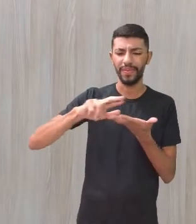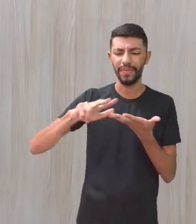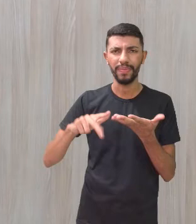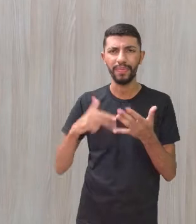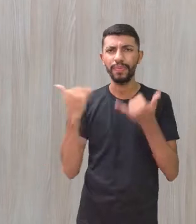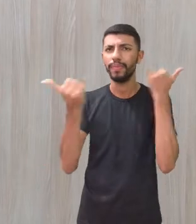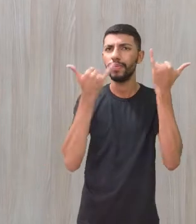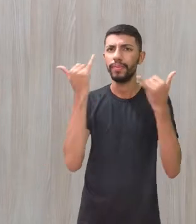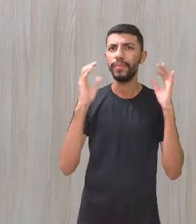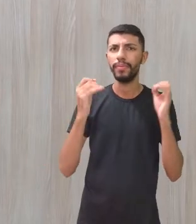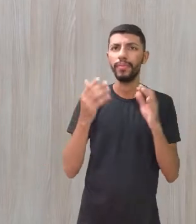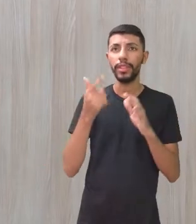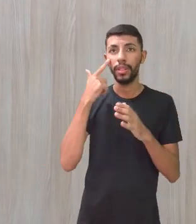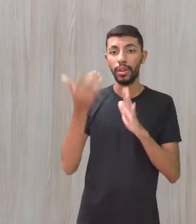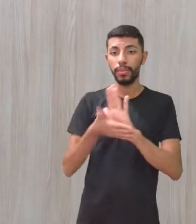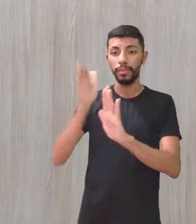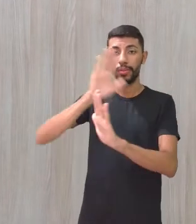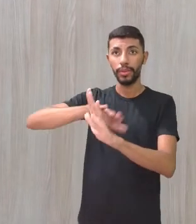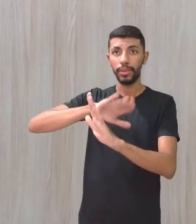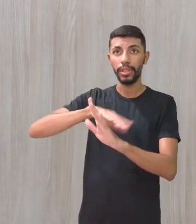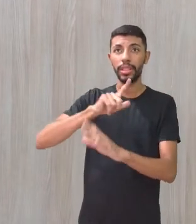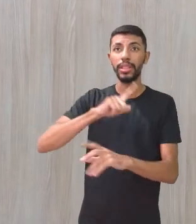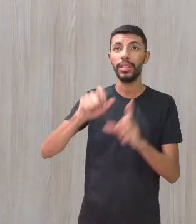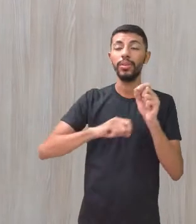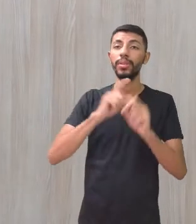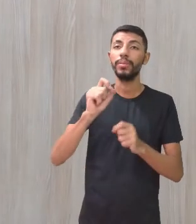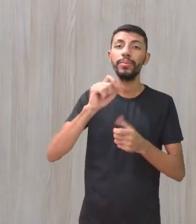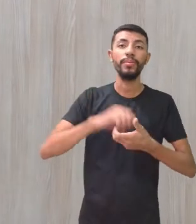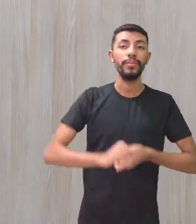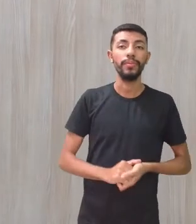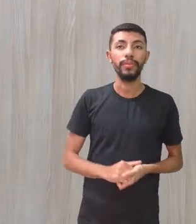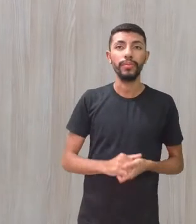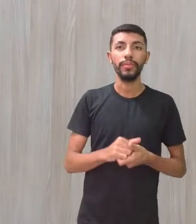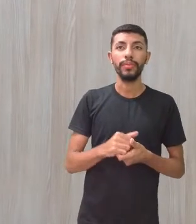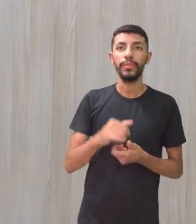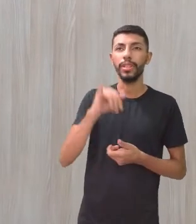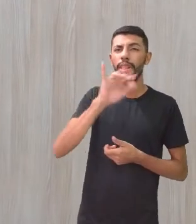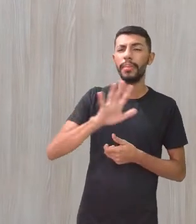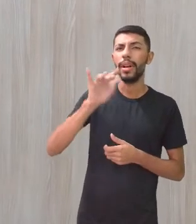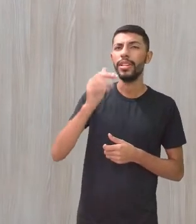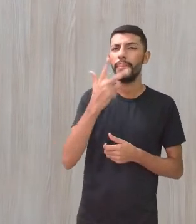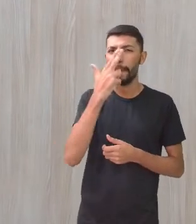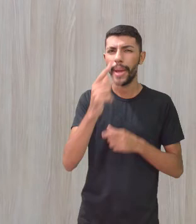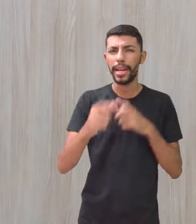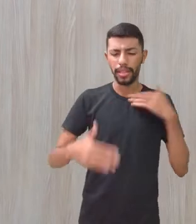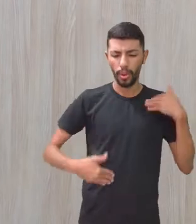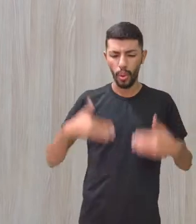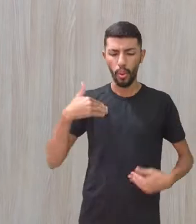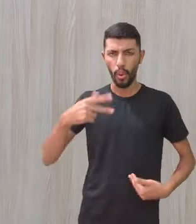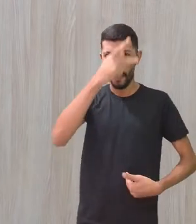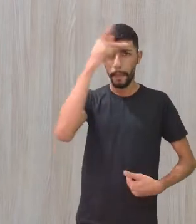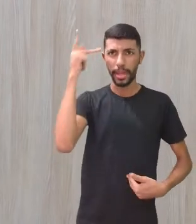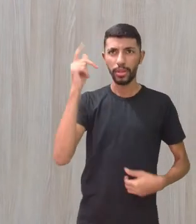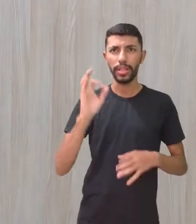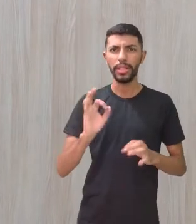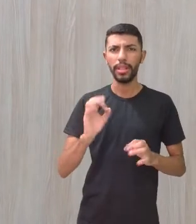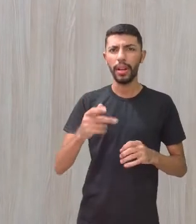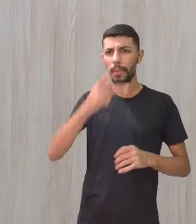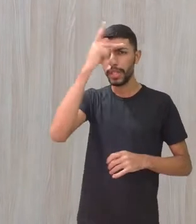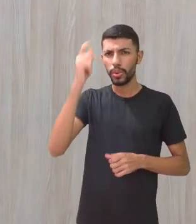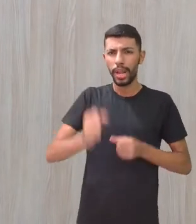dessas duas bolinhas onde tem a informação das medalhas, a gente tem como se fosse uma figura humana, né? Alguém que está